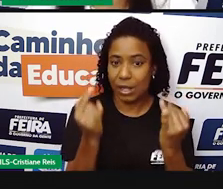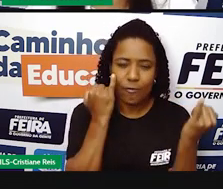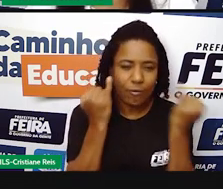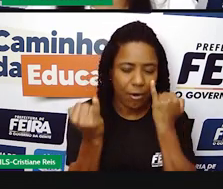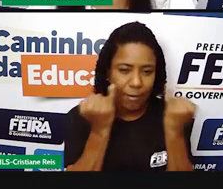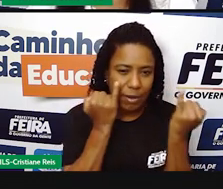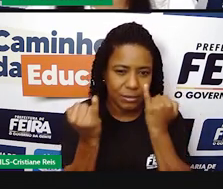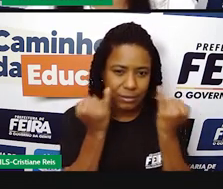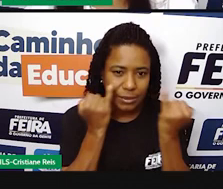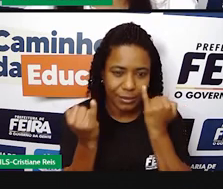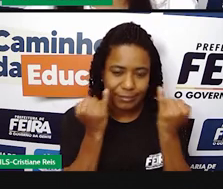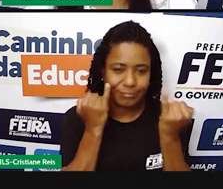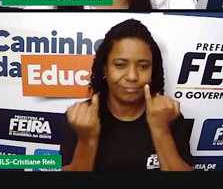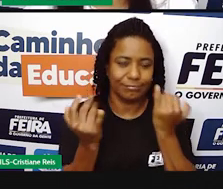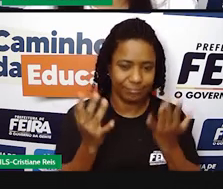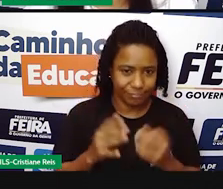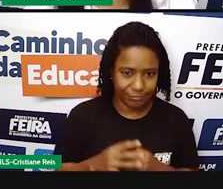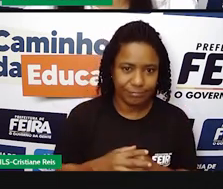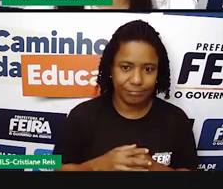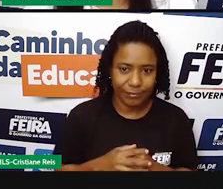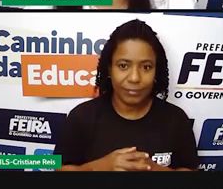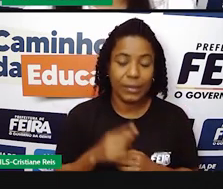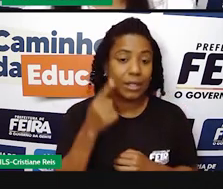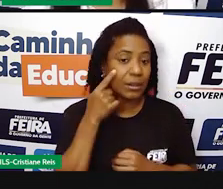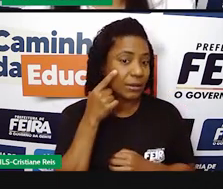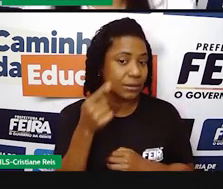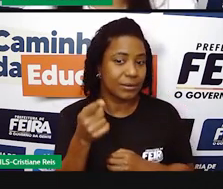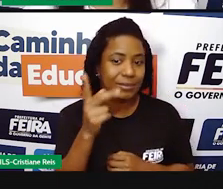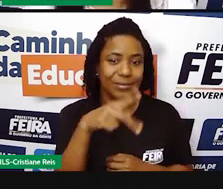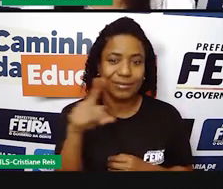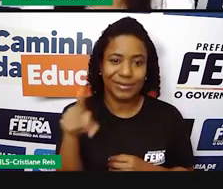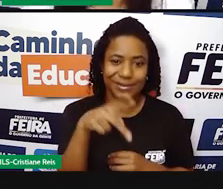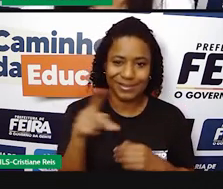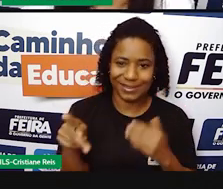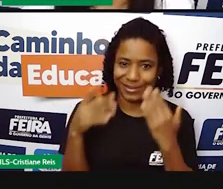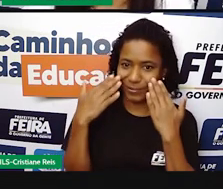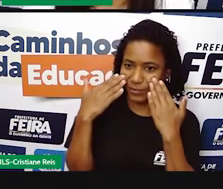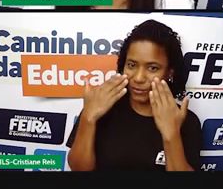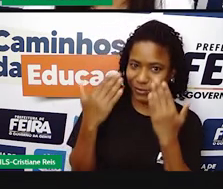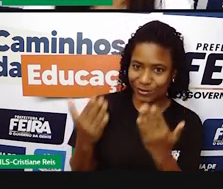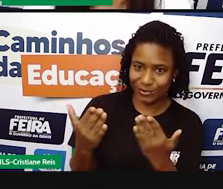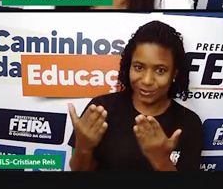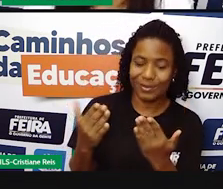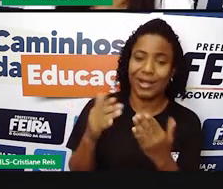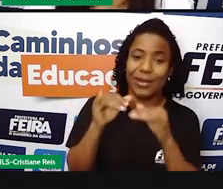texto jornalístico aí é que a Pró está mostrando é uma notícia.